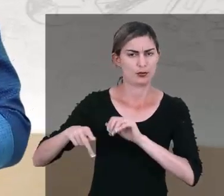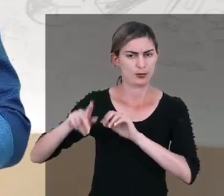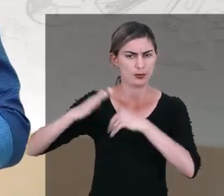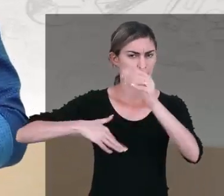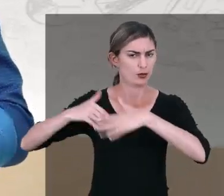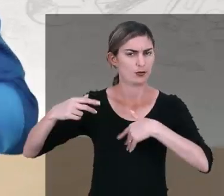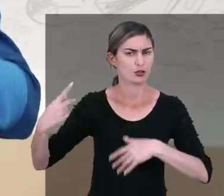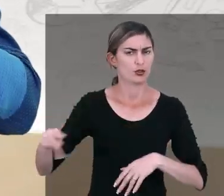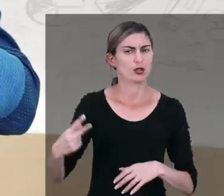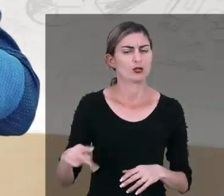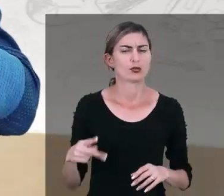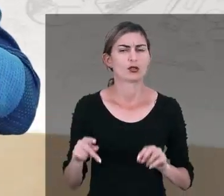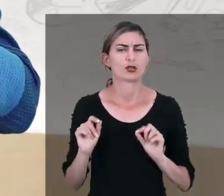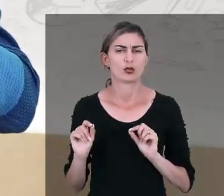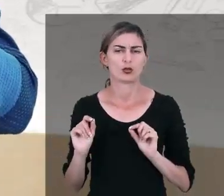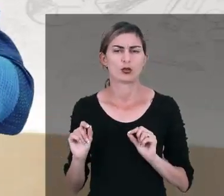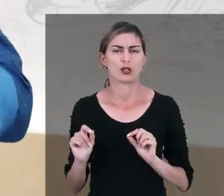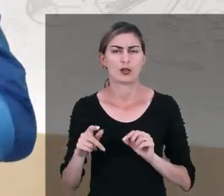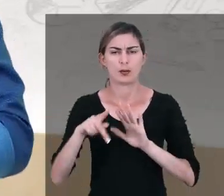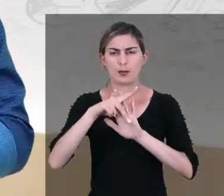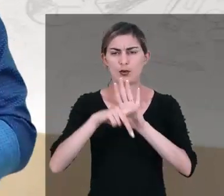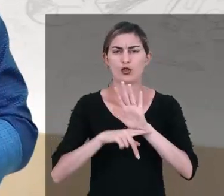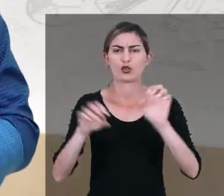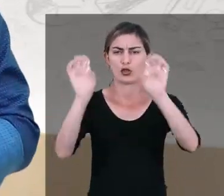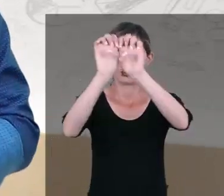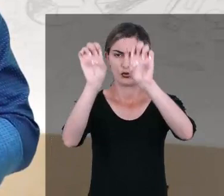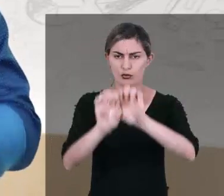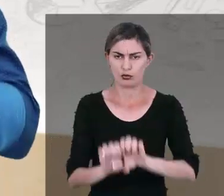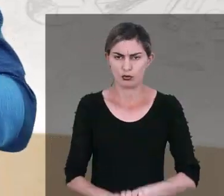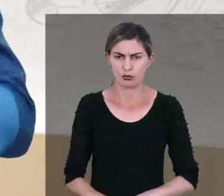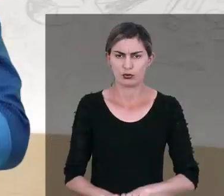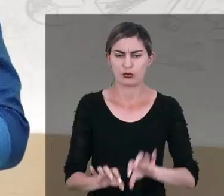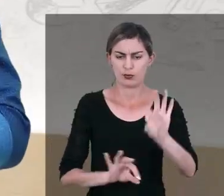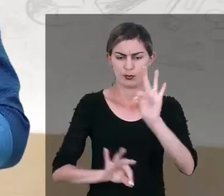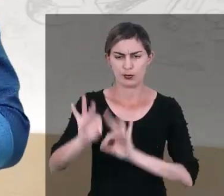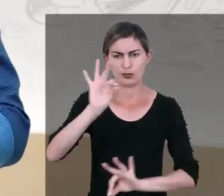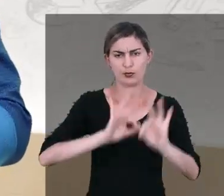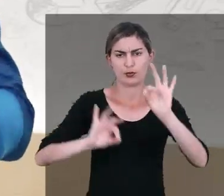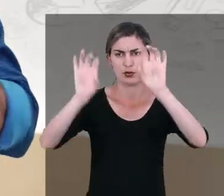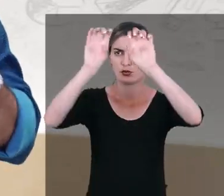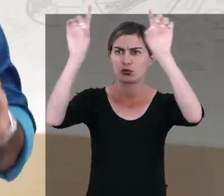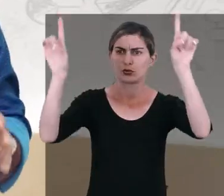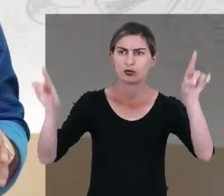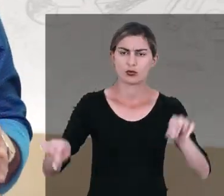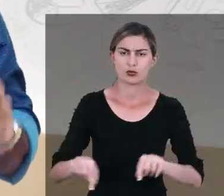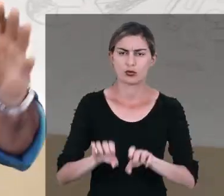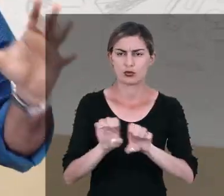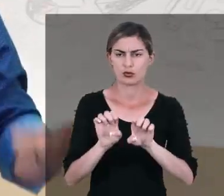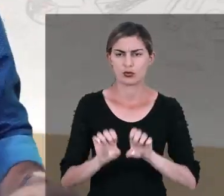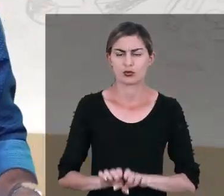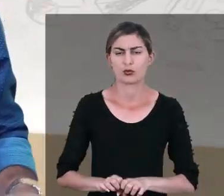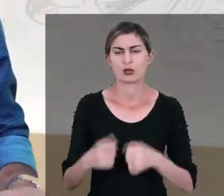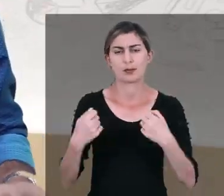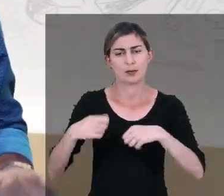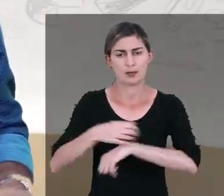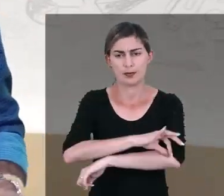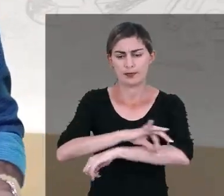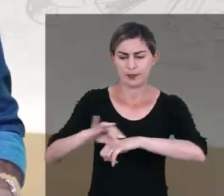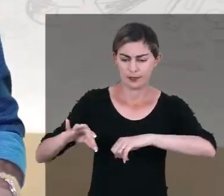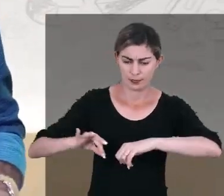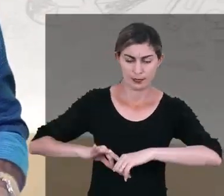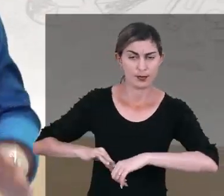a questão do projeto estrutural, né? O projeto estrutural deve ser concebido